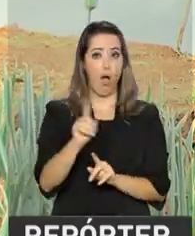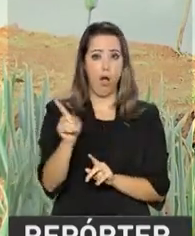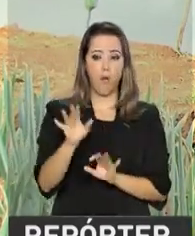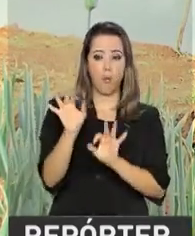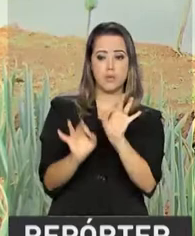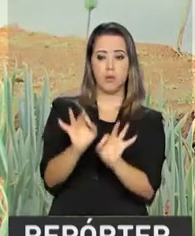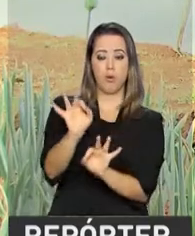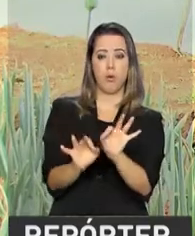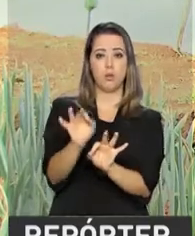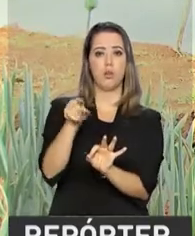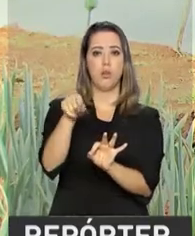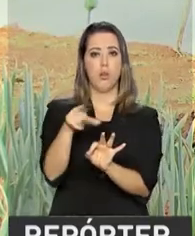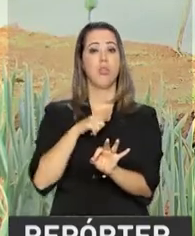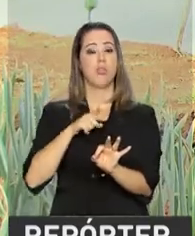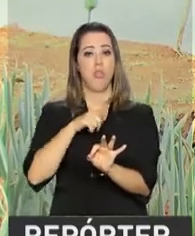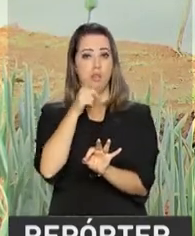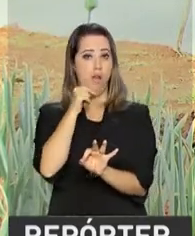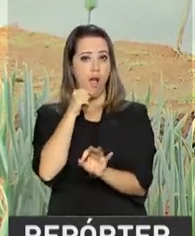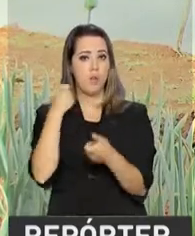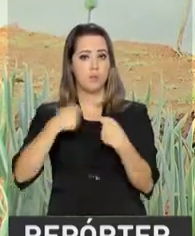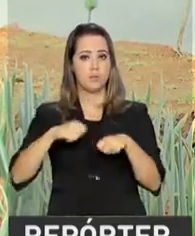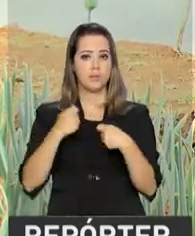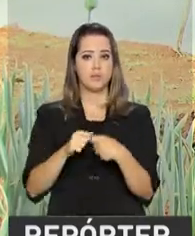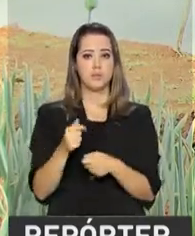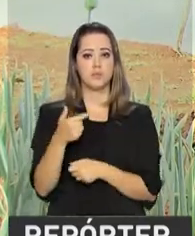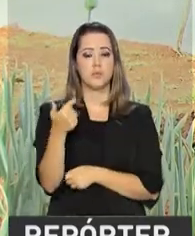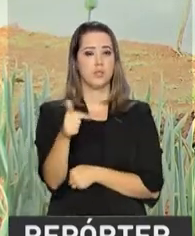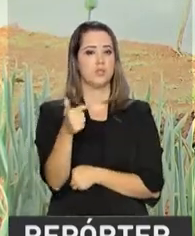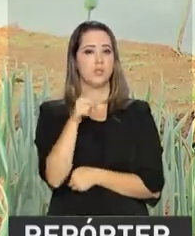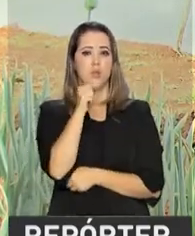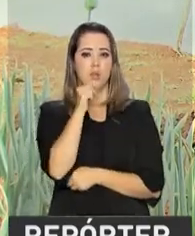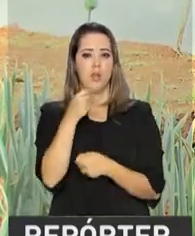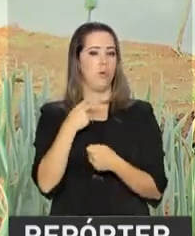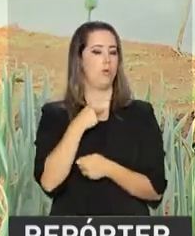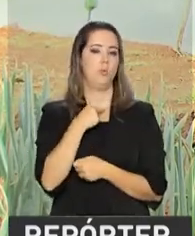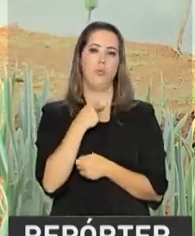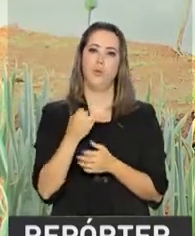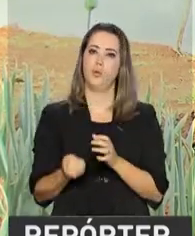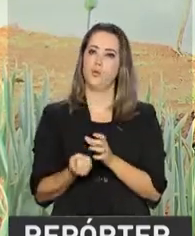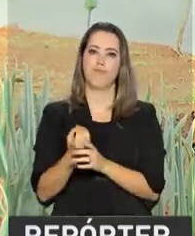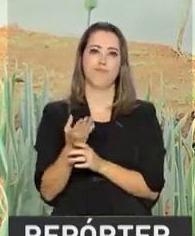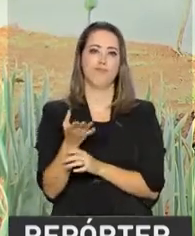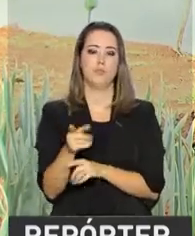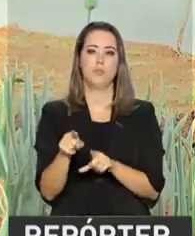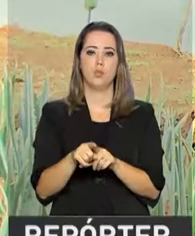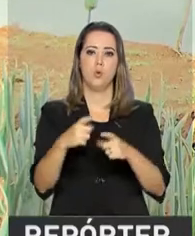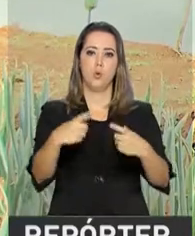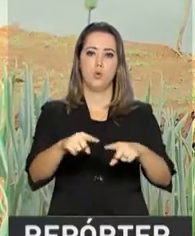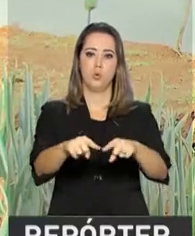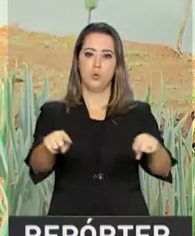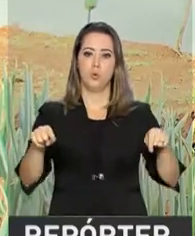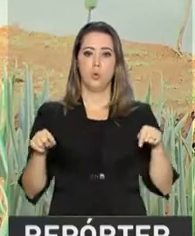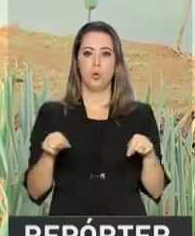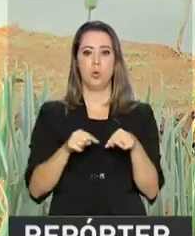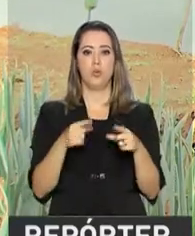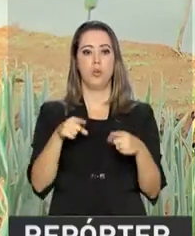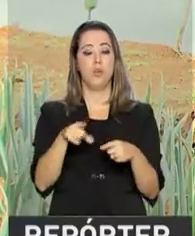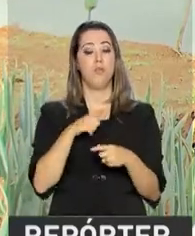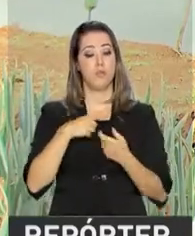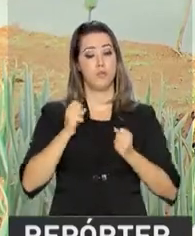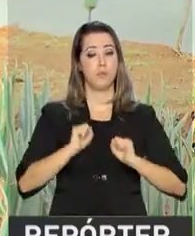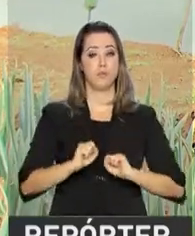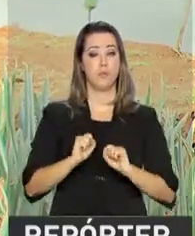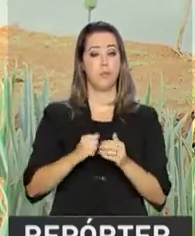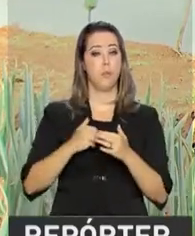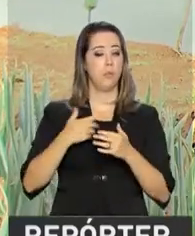tem que ter água não adianta você querer criar peixe se você não tem água né o espaço você resolve que hoje tem tecnologia que você